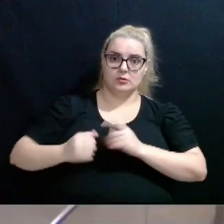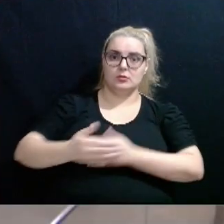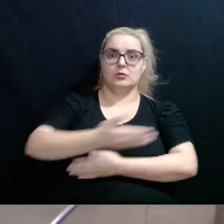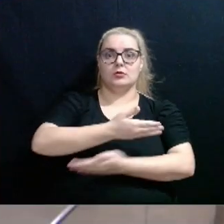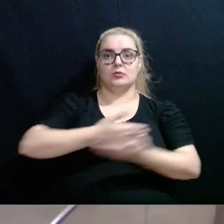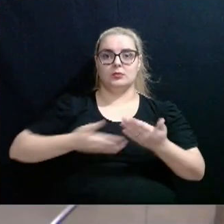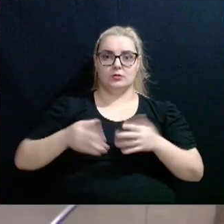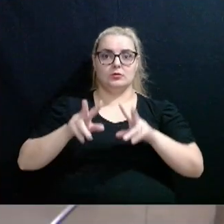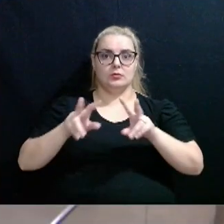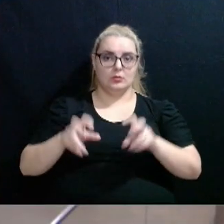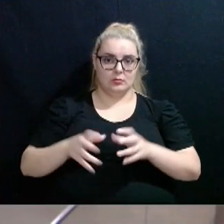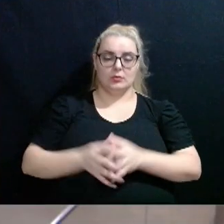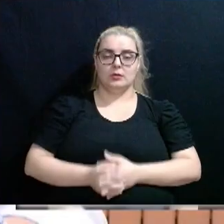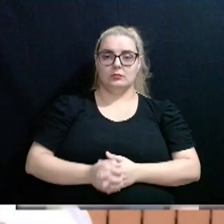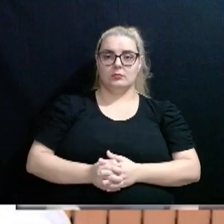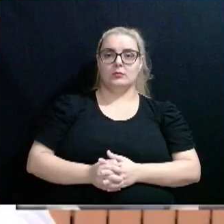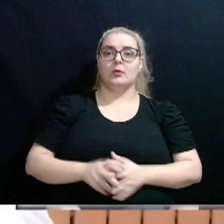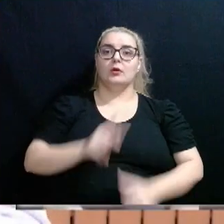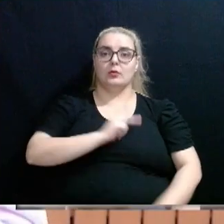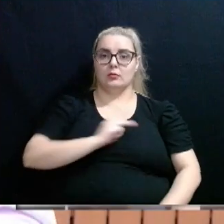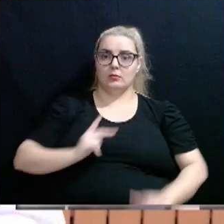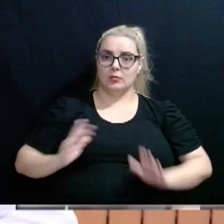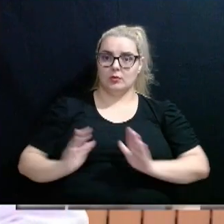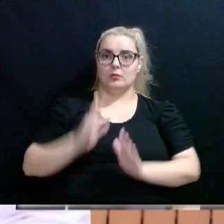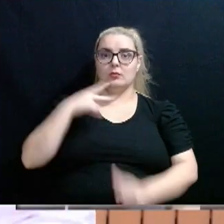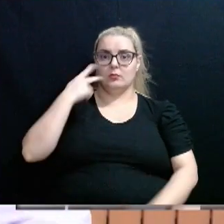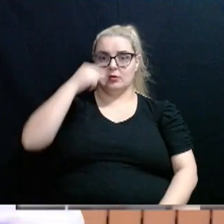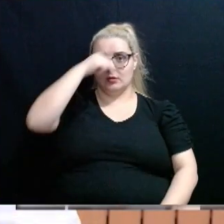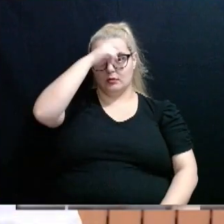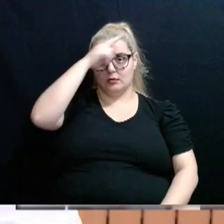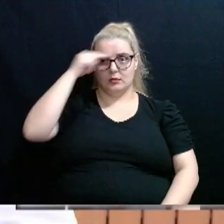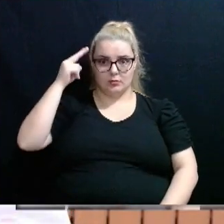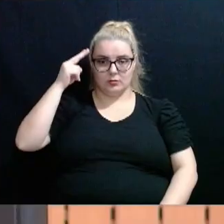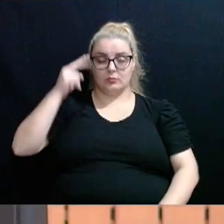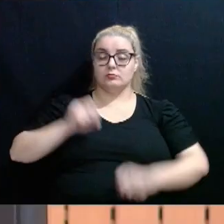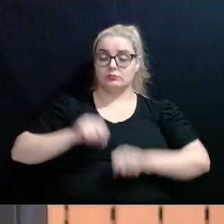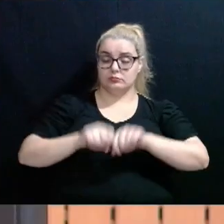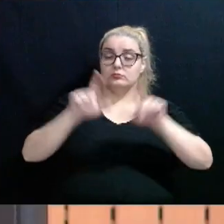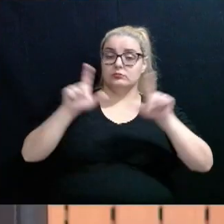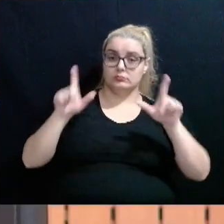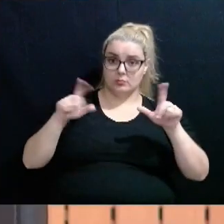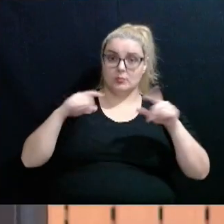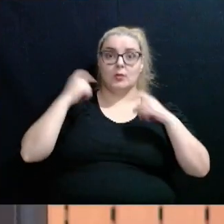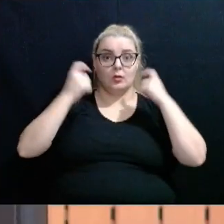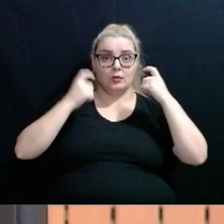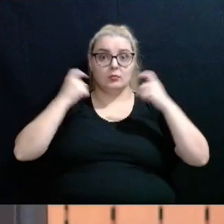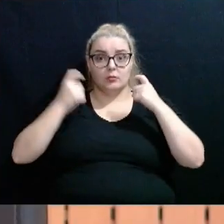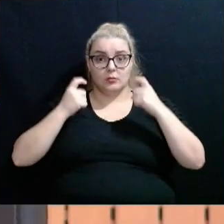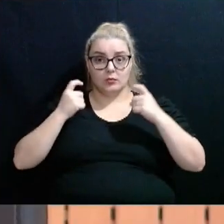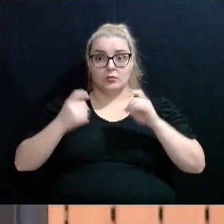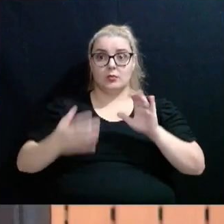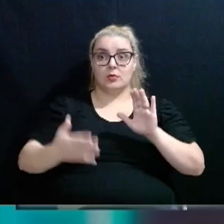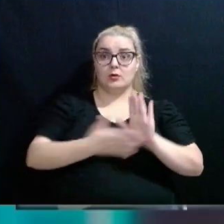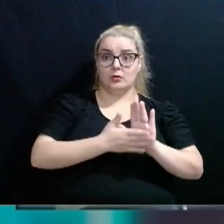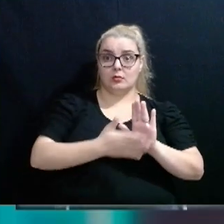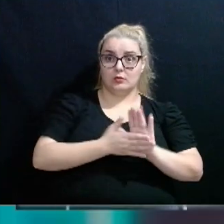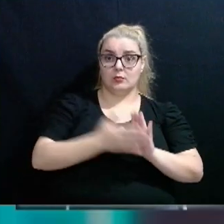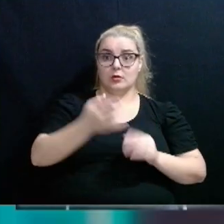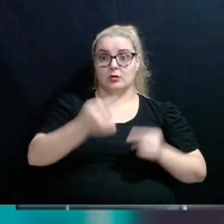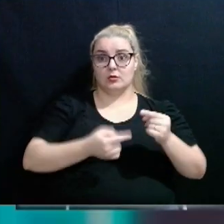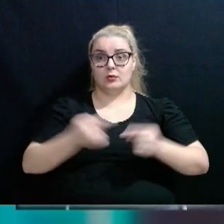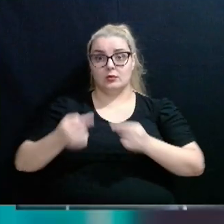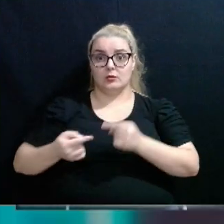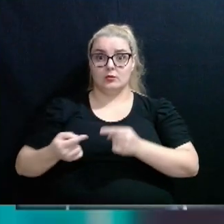O presidente da frente, vereador Nick Schneider, destacou a preocupação com propostas e debates que tratam